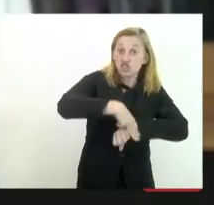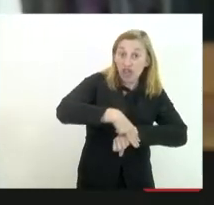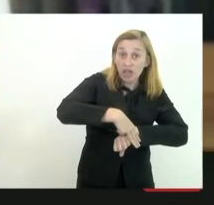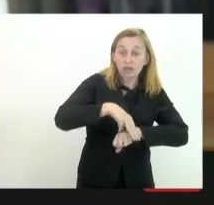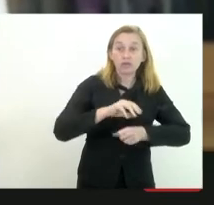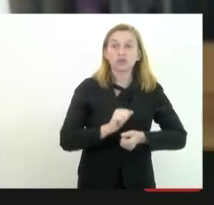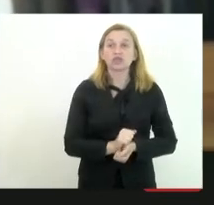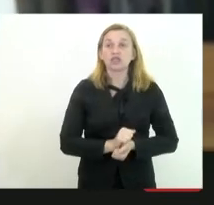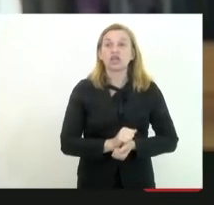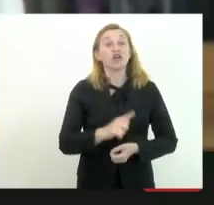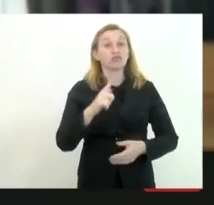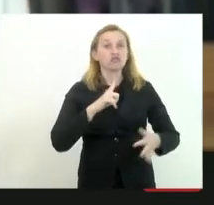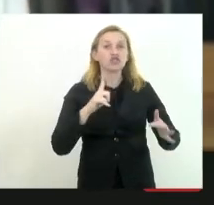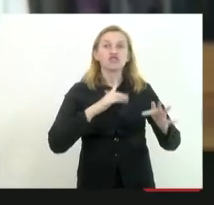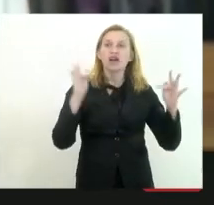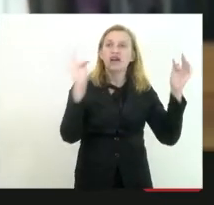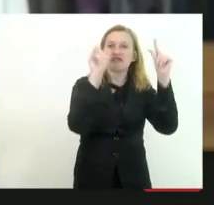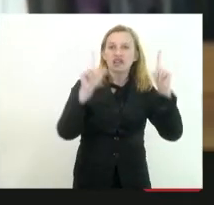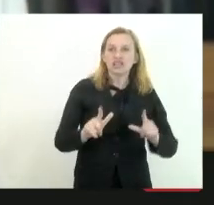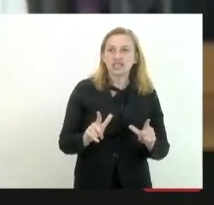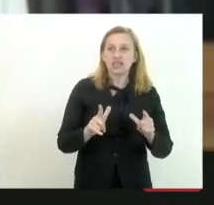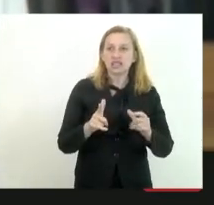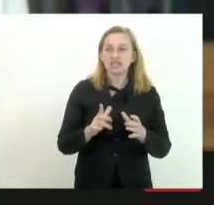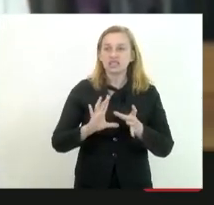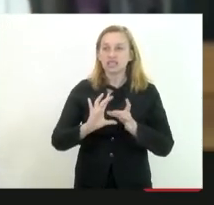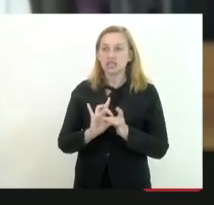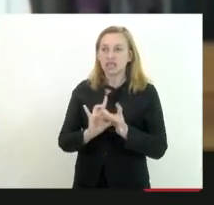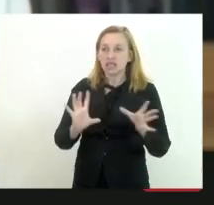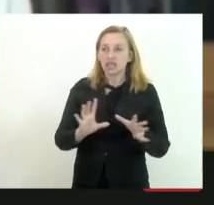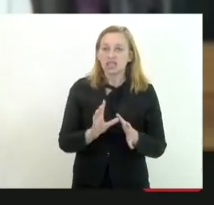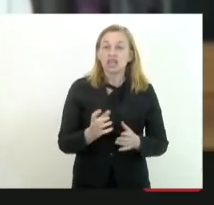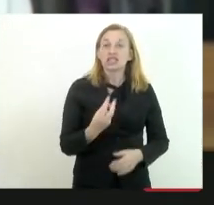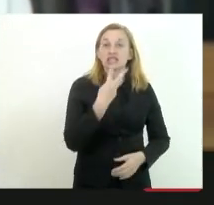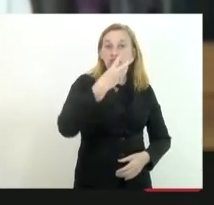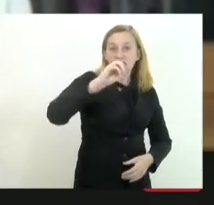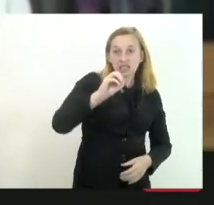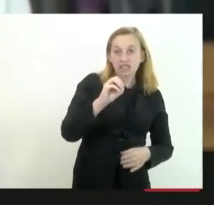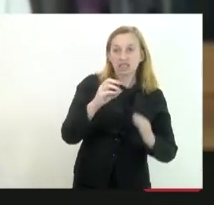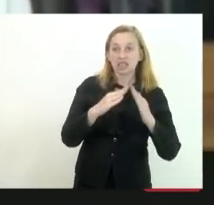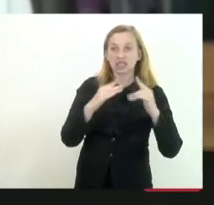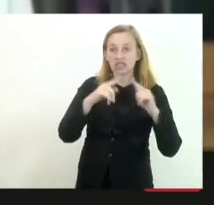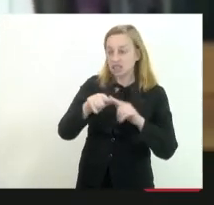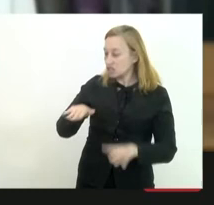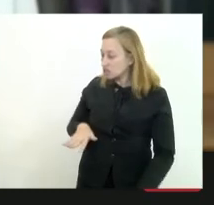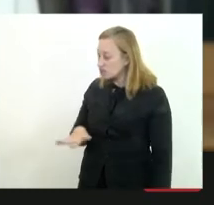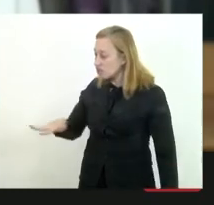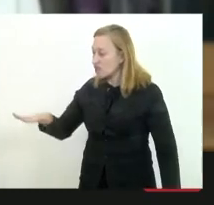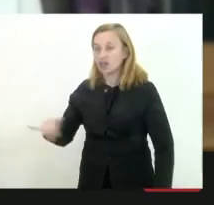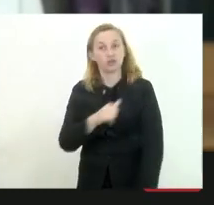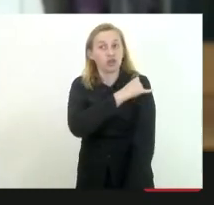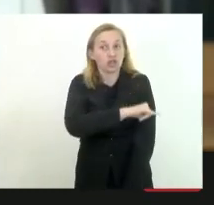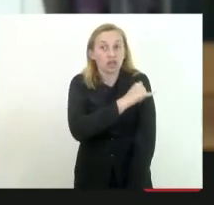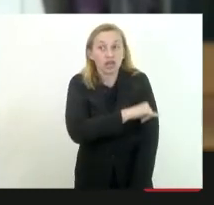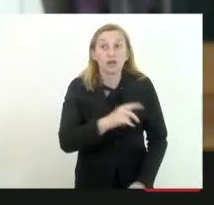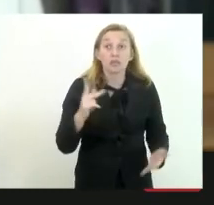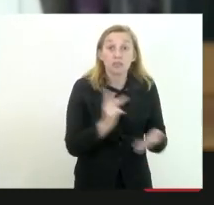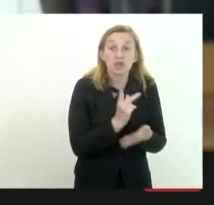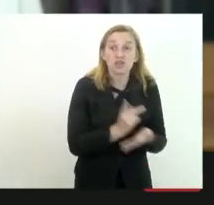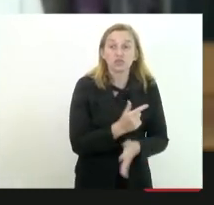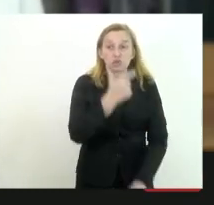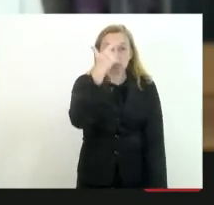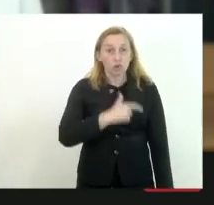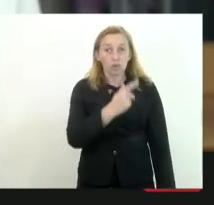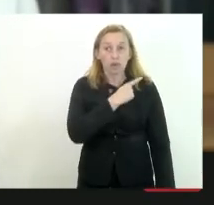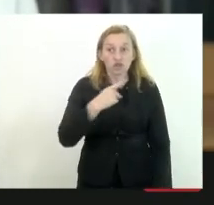eu tive a felicidade de abrir 30 filiais nas favelas do Rio de Janeiro. Apesar de ser pastor de